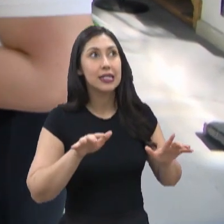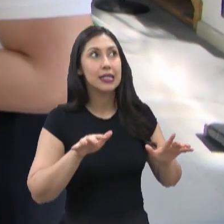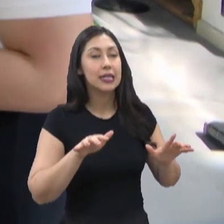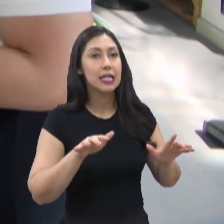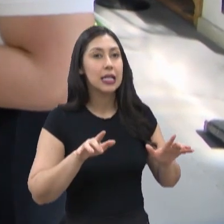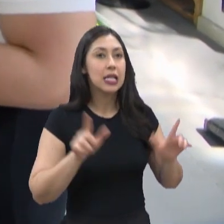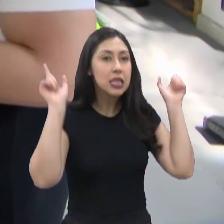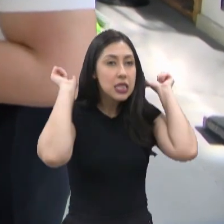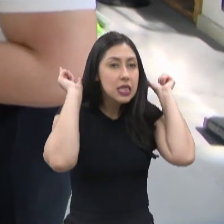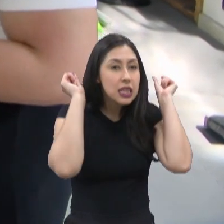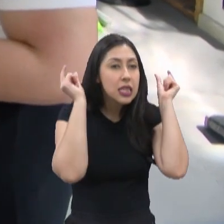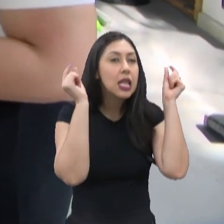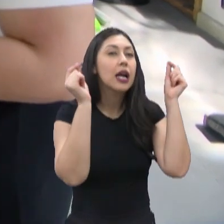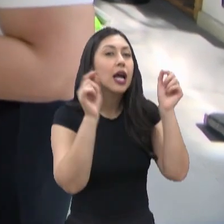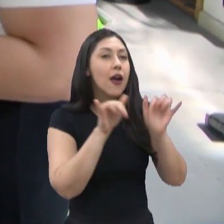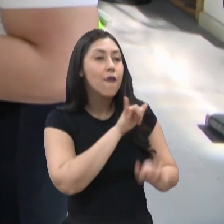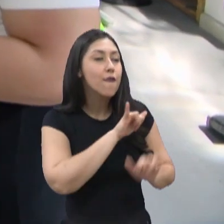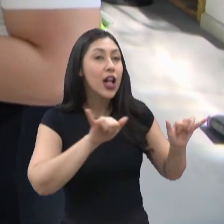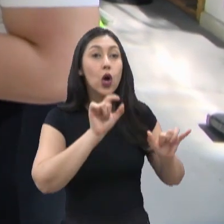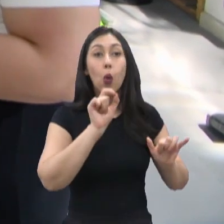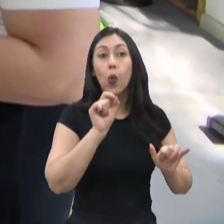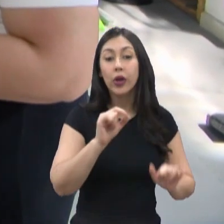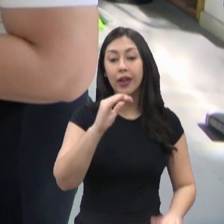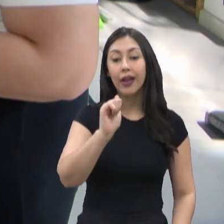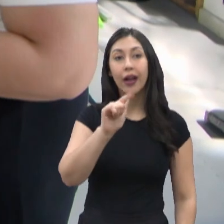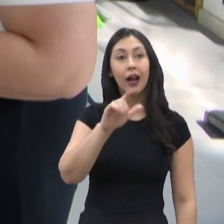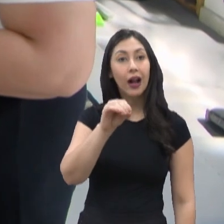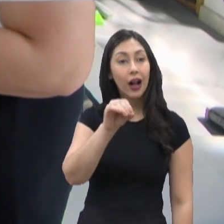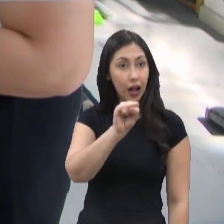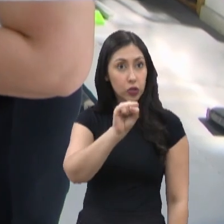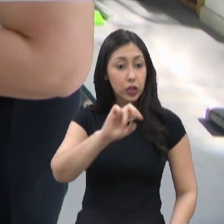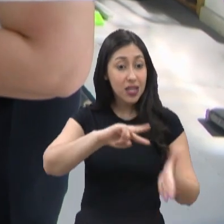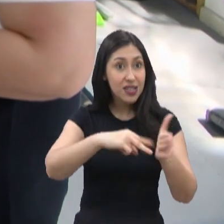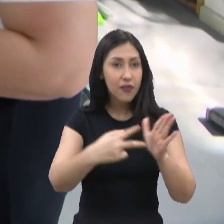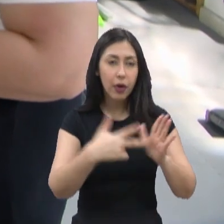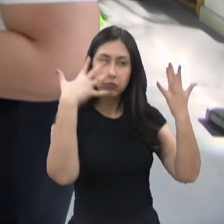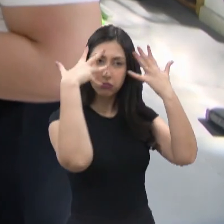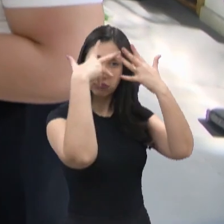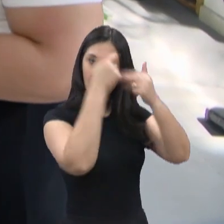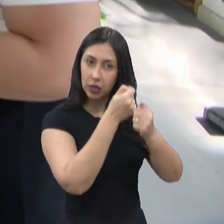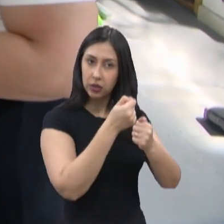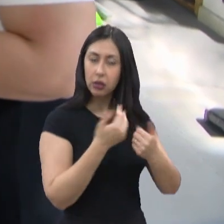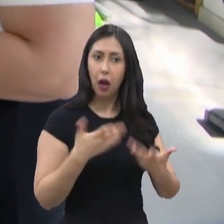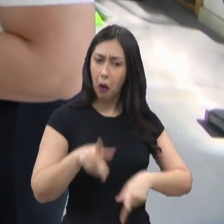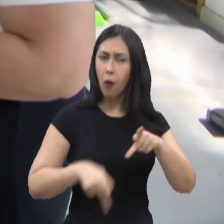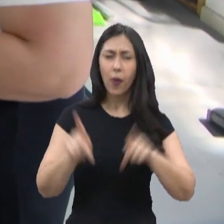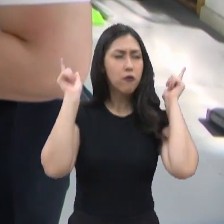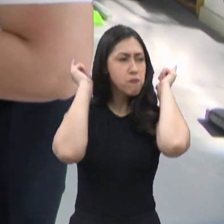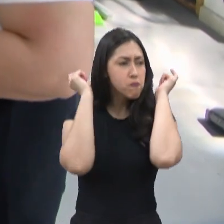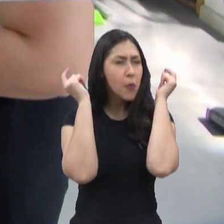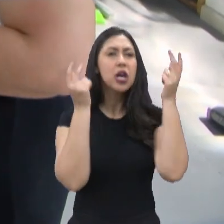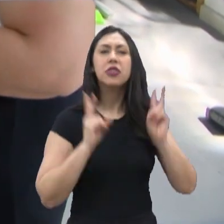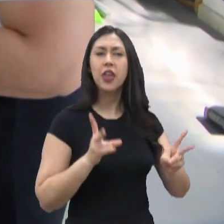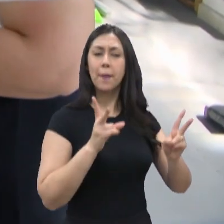Grécia Antiga eles chamam de kalos. Kalos tem o significado de beleza. Então os gregos eles sempre foram muito apegados a esse lance do corpo, da